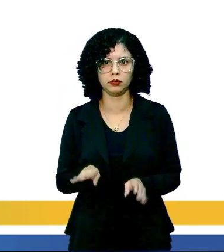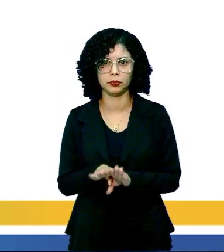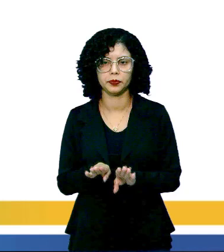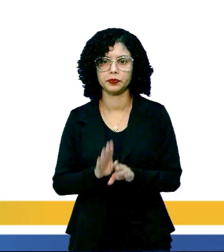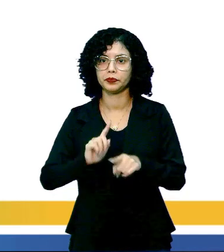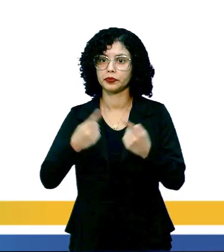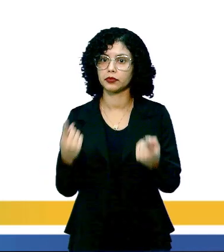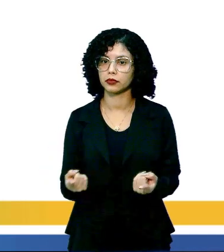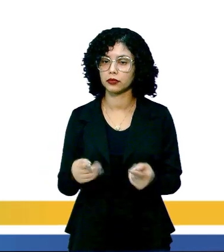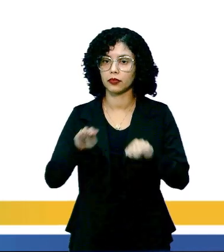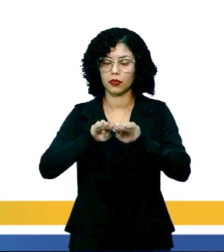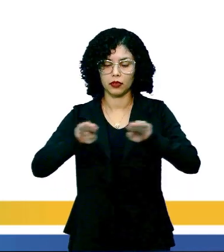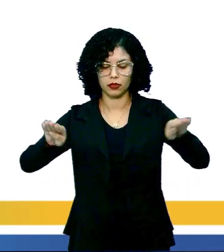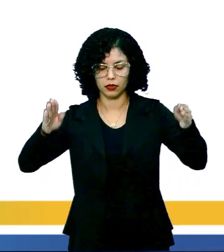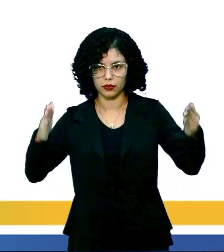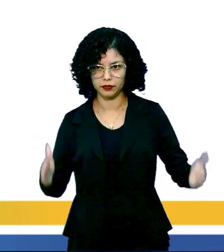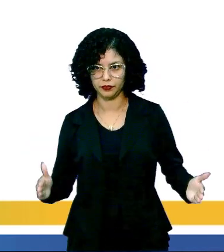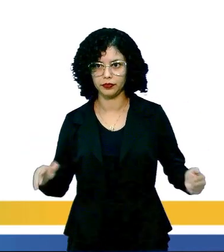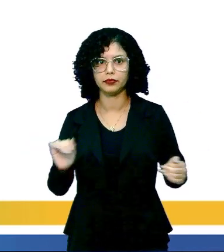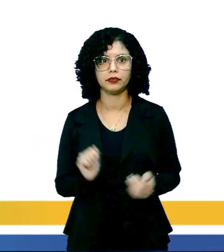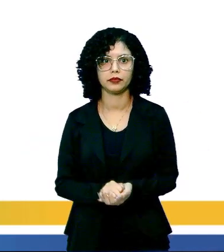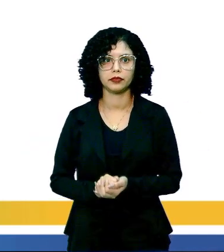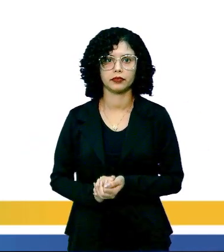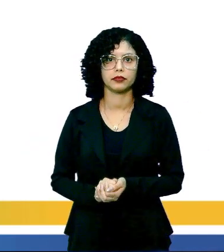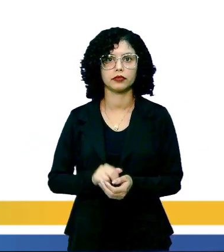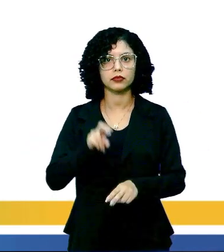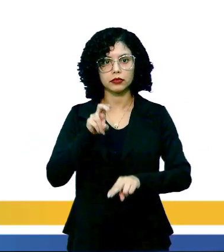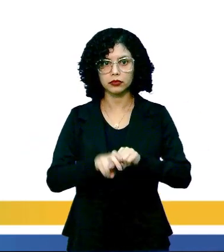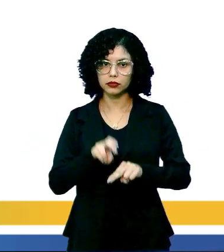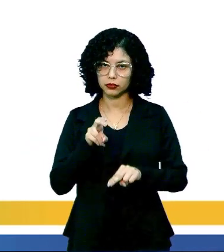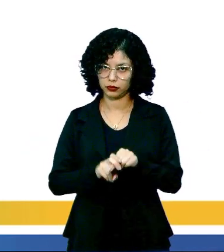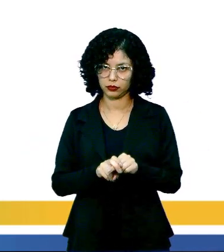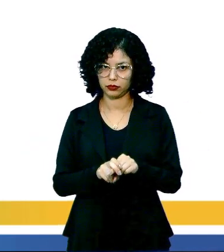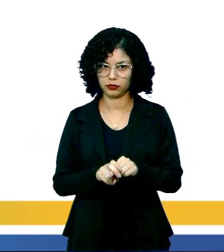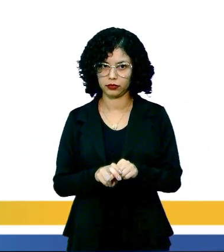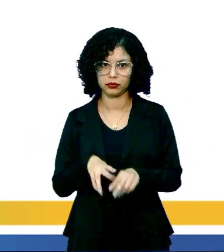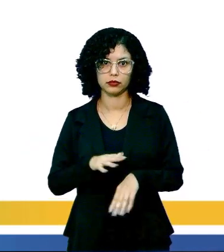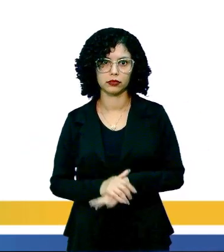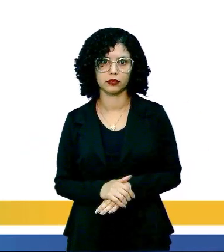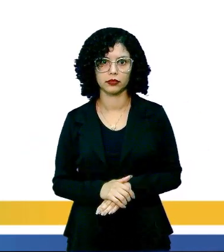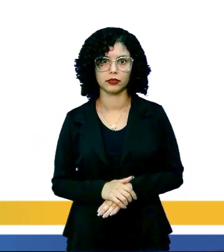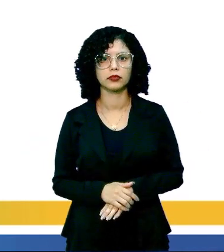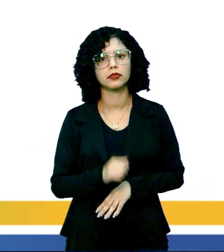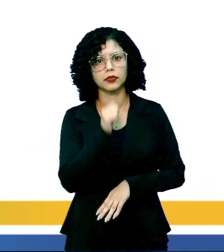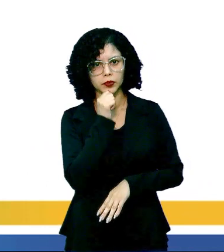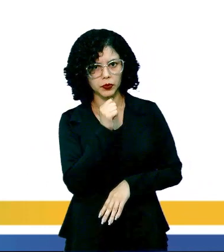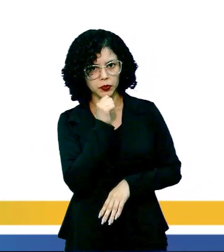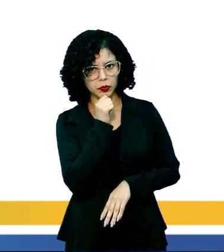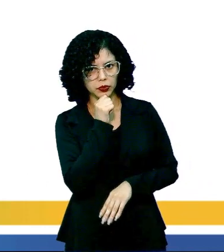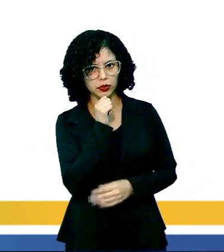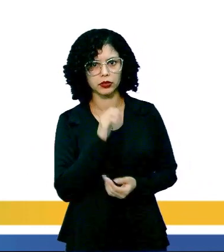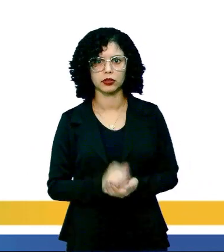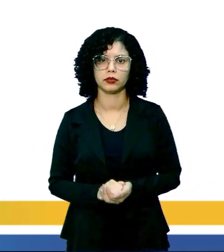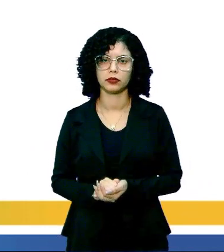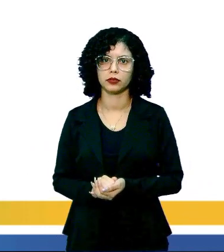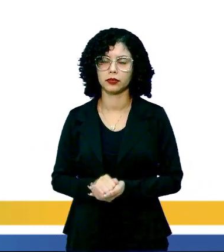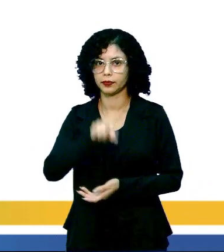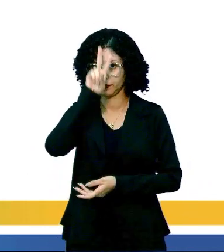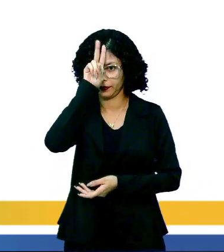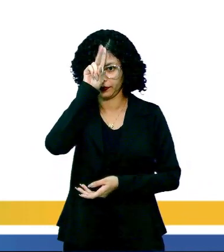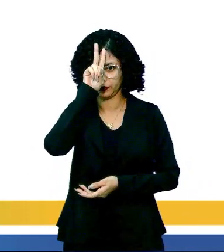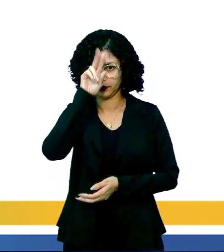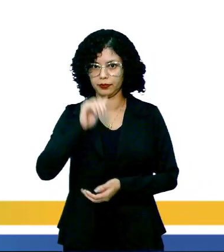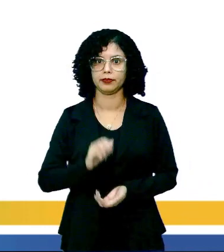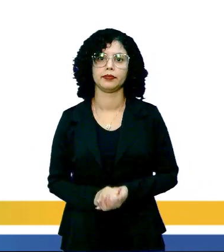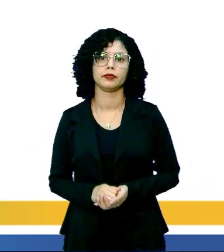cinzeiro. Mas insisto numa mesa e numa cadeira. Apesar do protesto